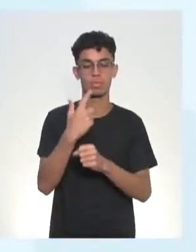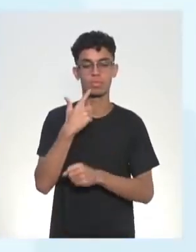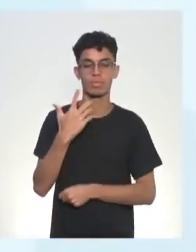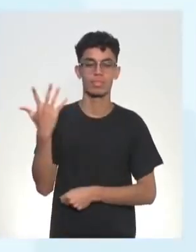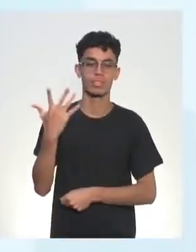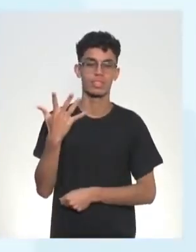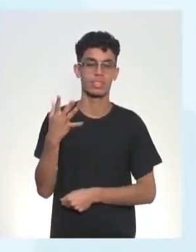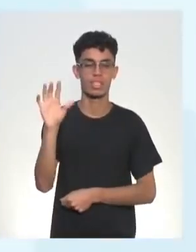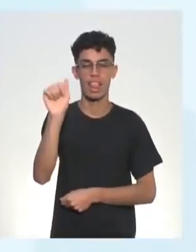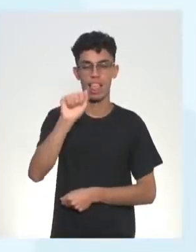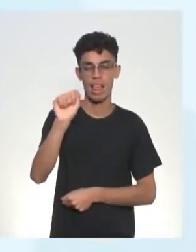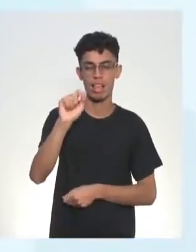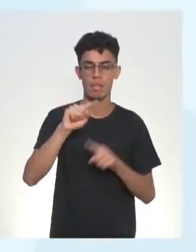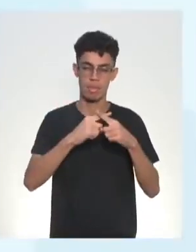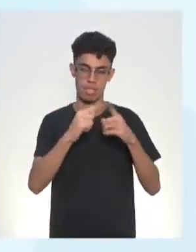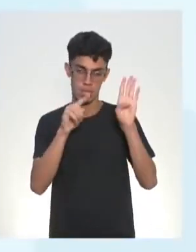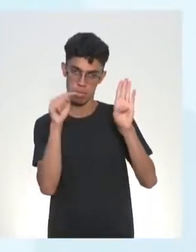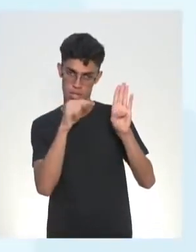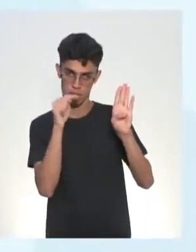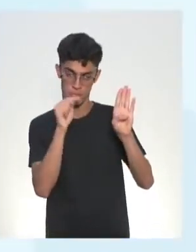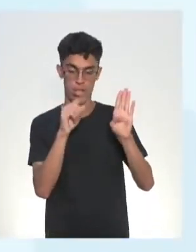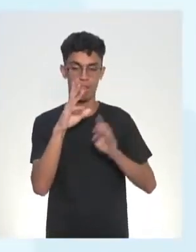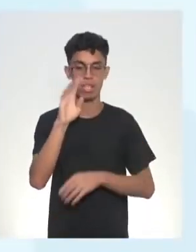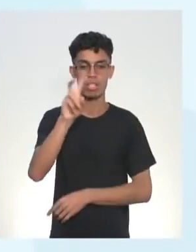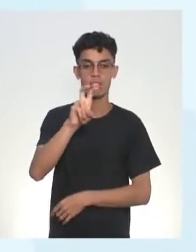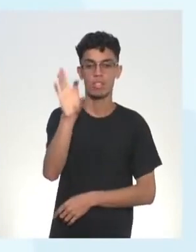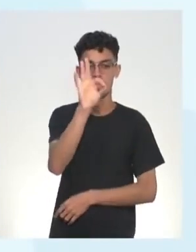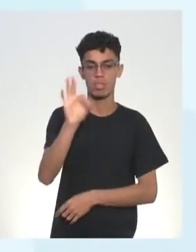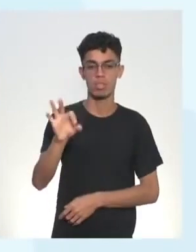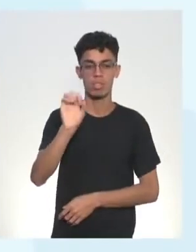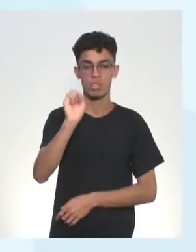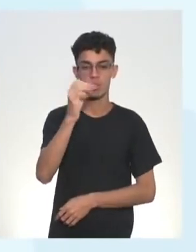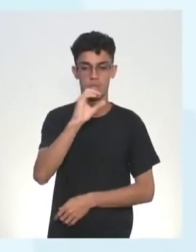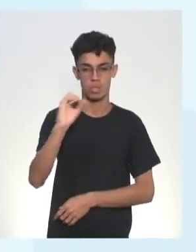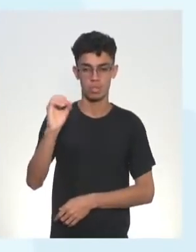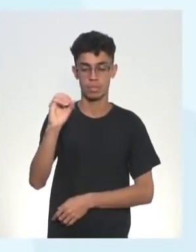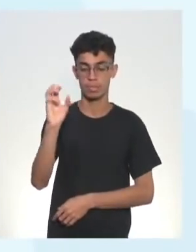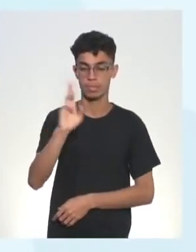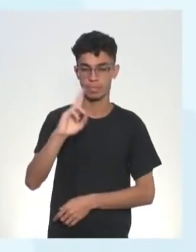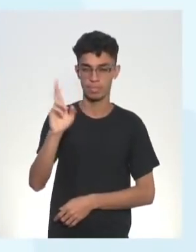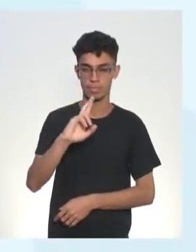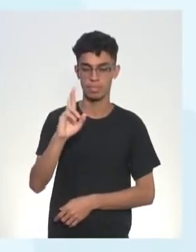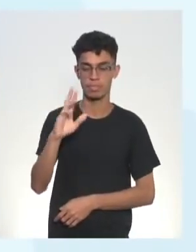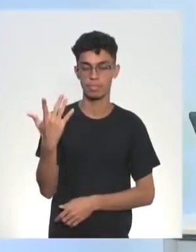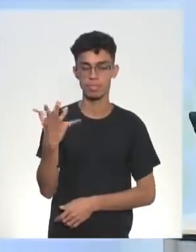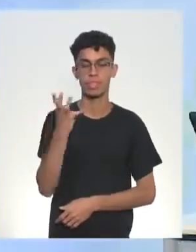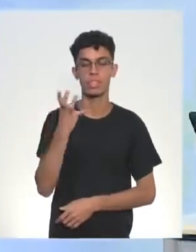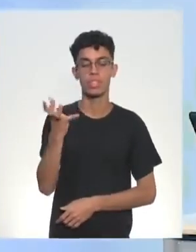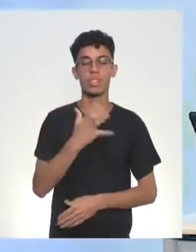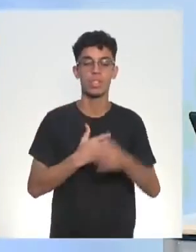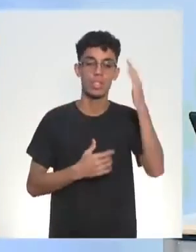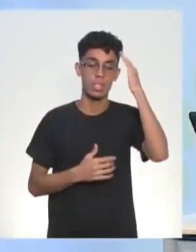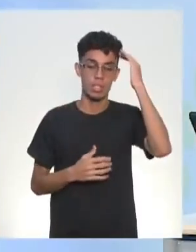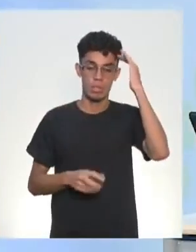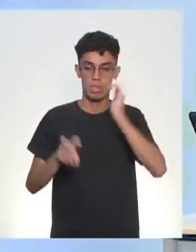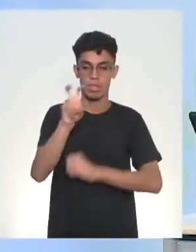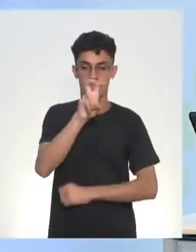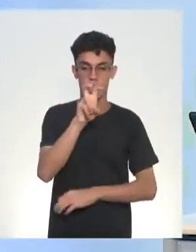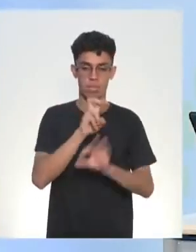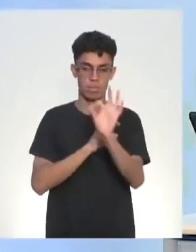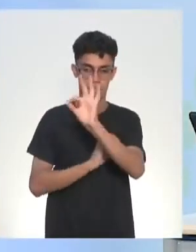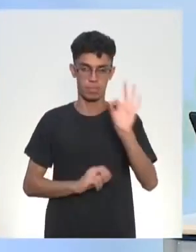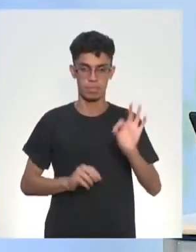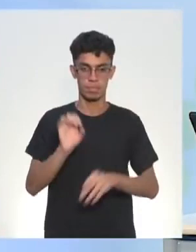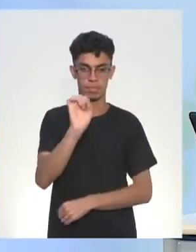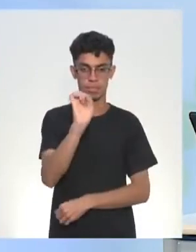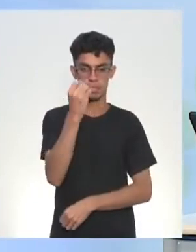B, mas está escrito a letra A ali, mas ali tem B, tá, gente? 5% de R$80. Então, eu quero saber quanto é